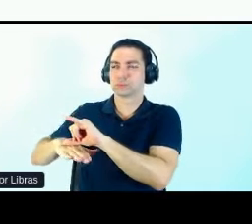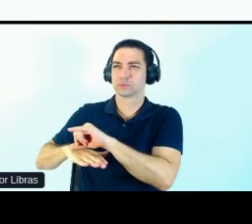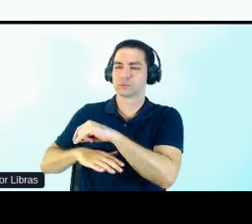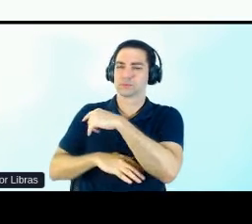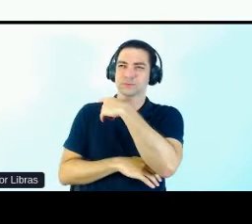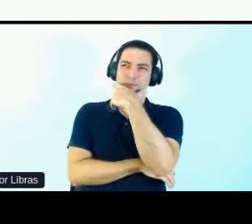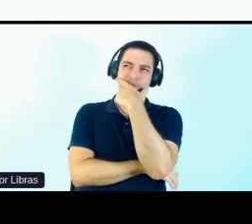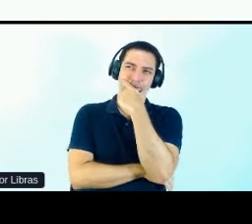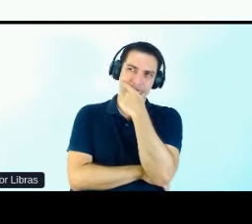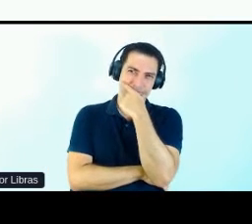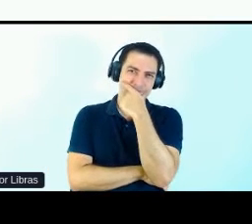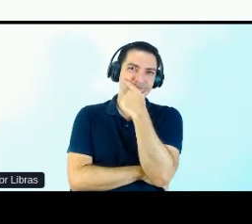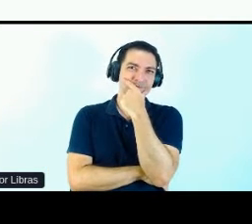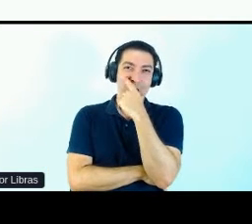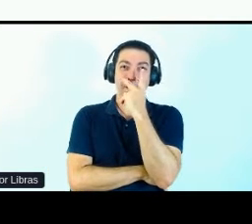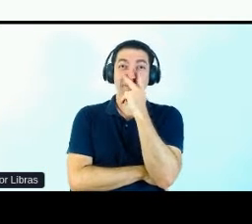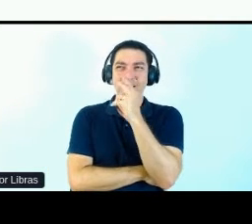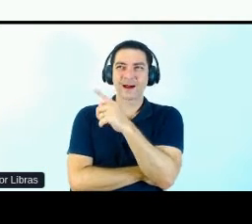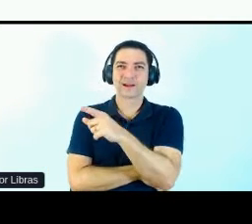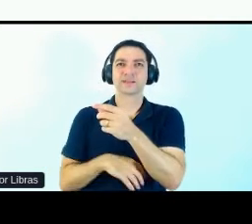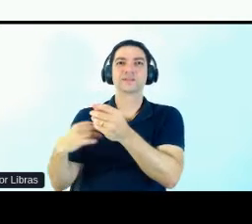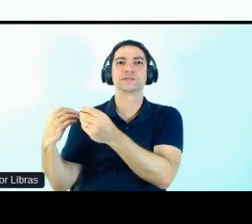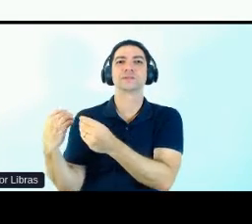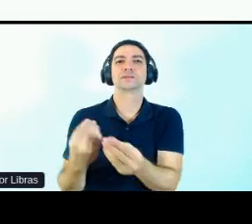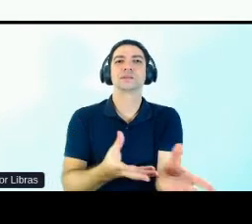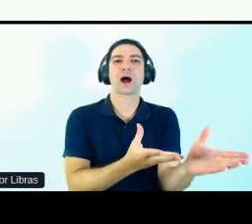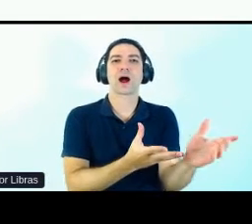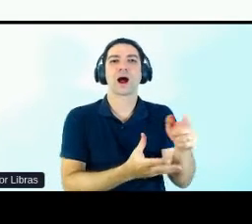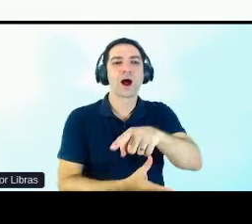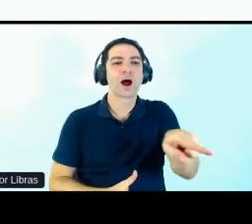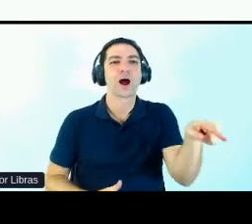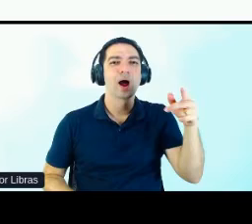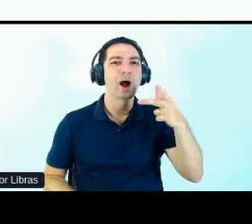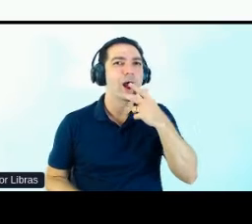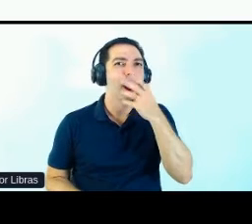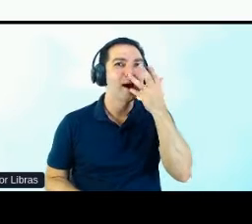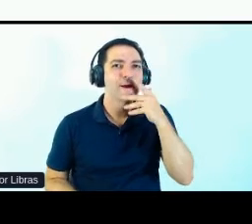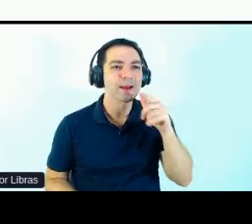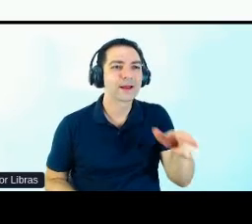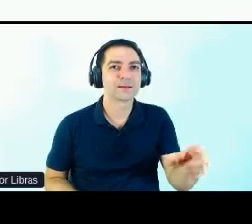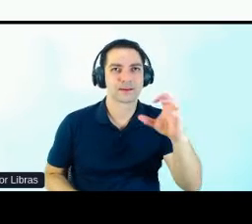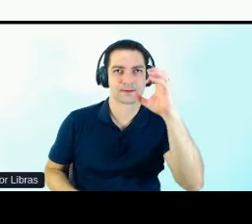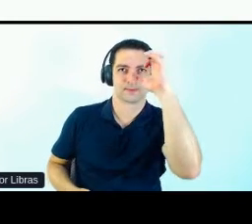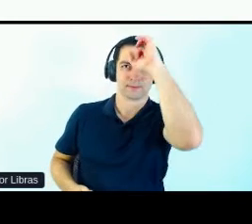na mente das crianças. A gente acredita que essa imagem ela fale por si só.